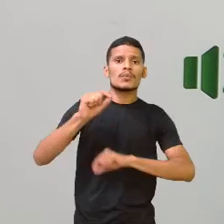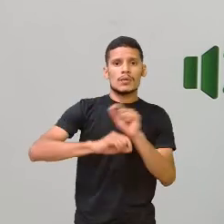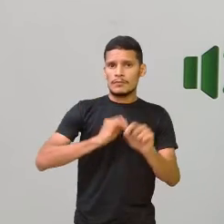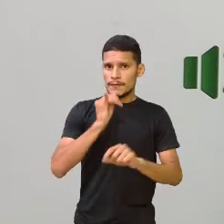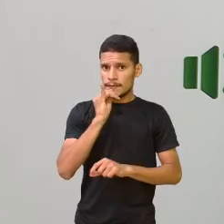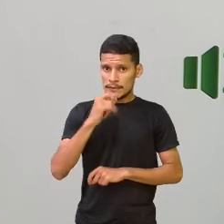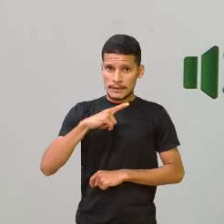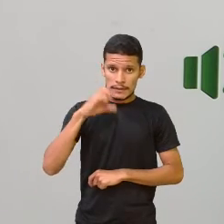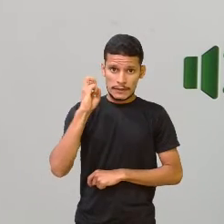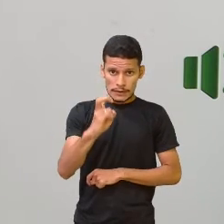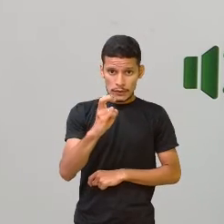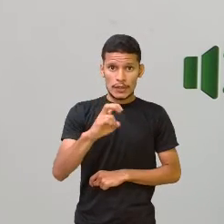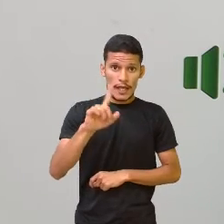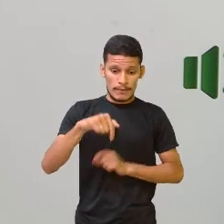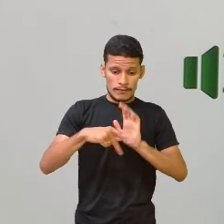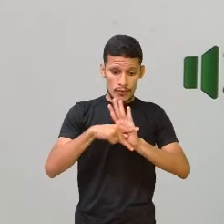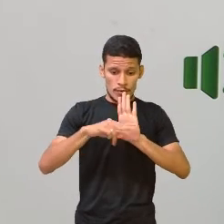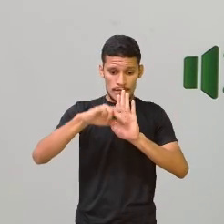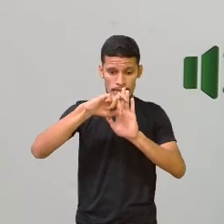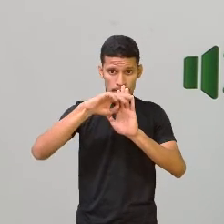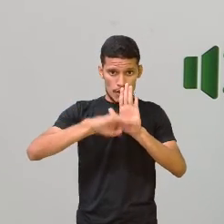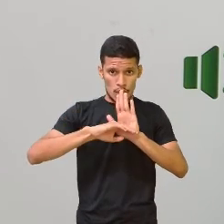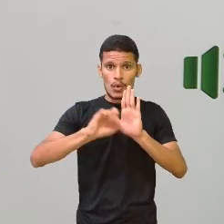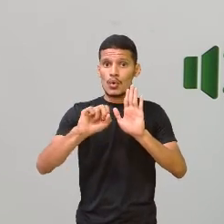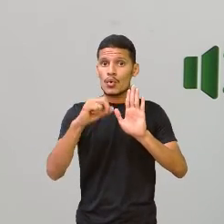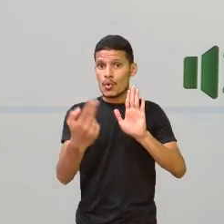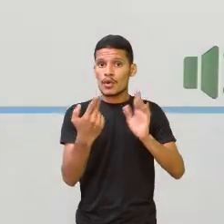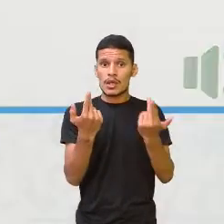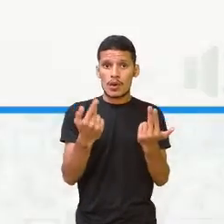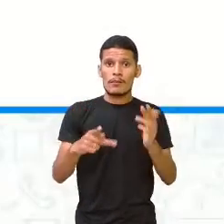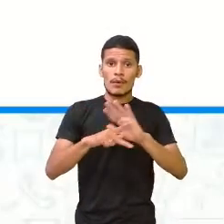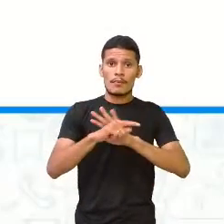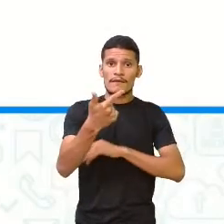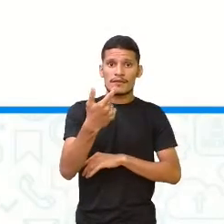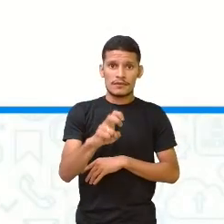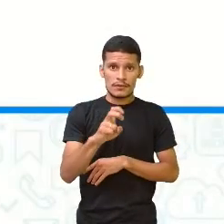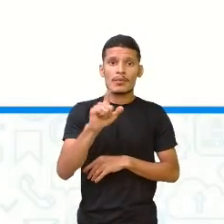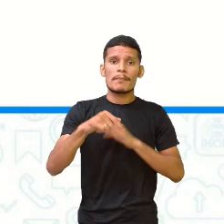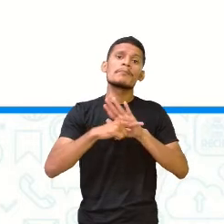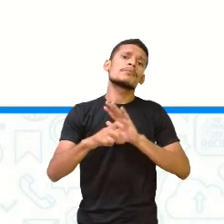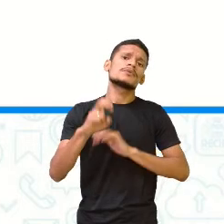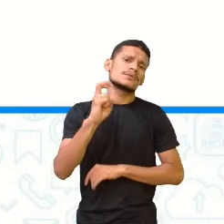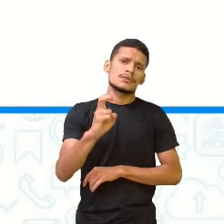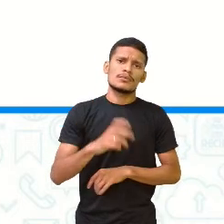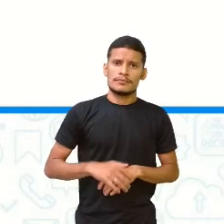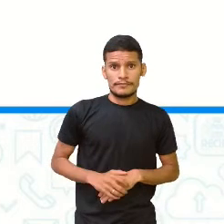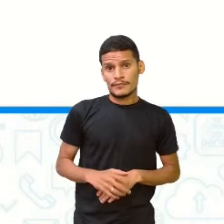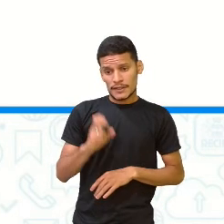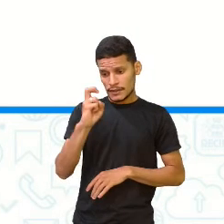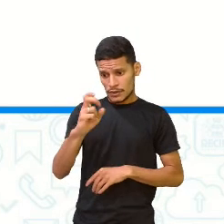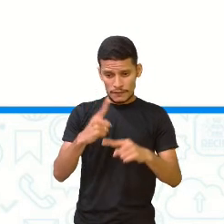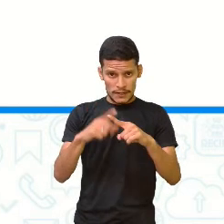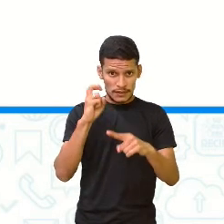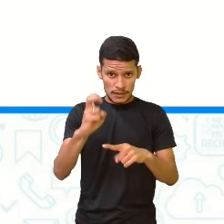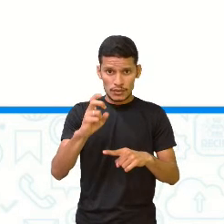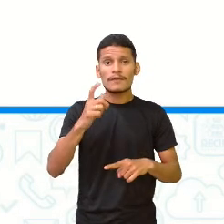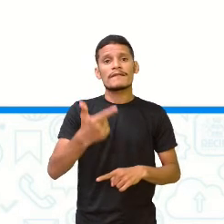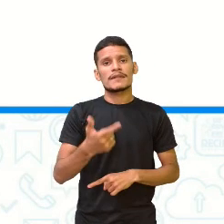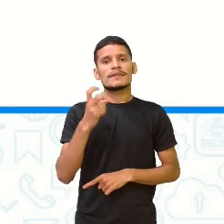multiplicar por 5 será menor ou igual a 25 é o 5. 5 vezes